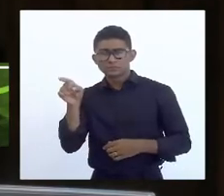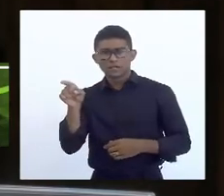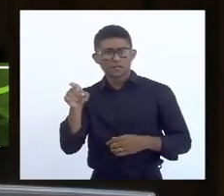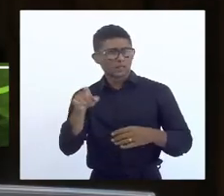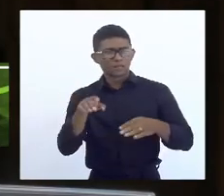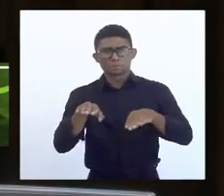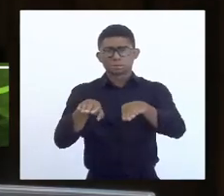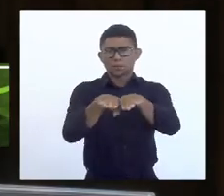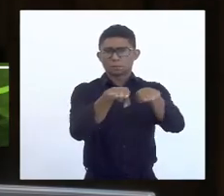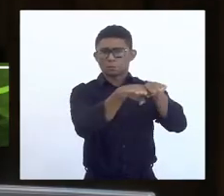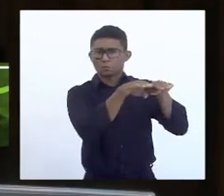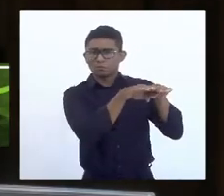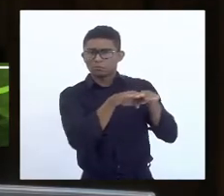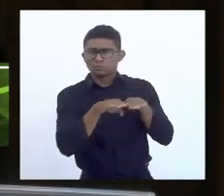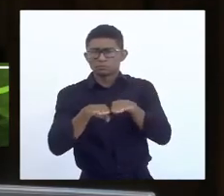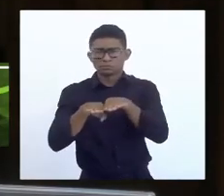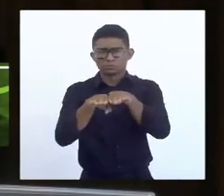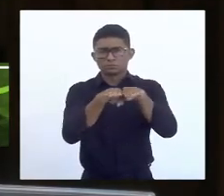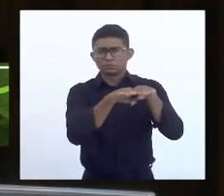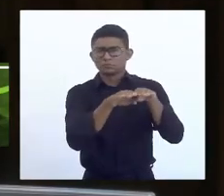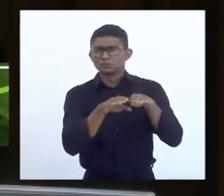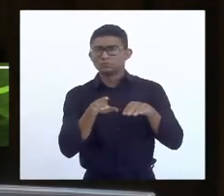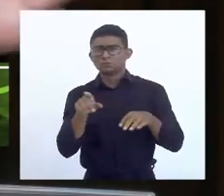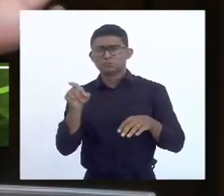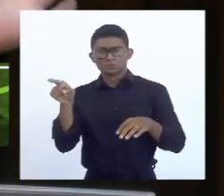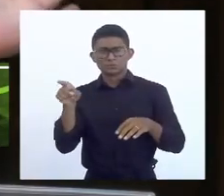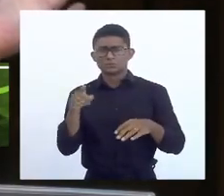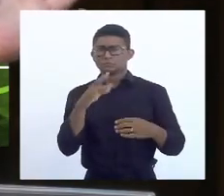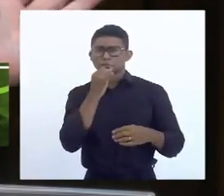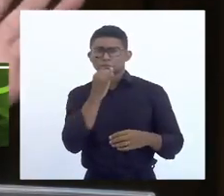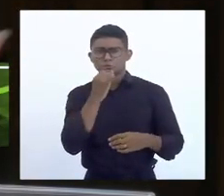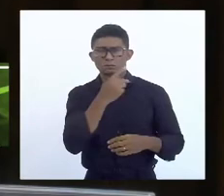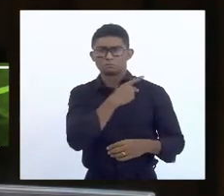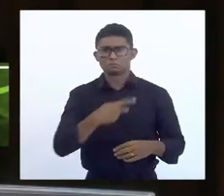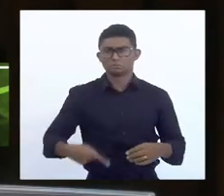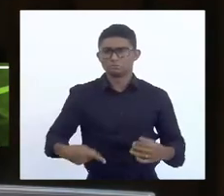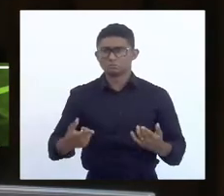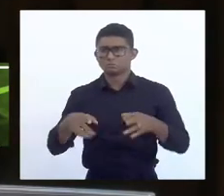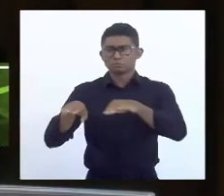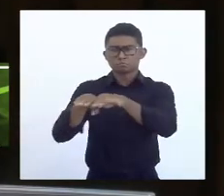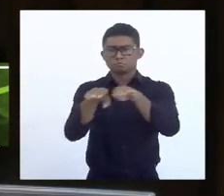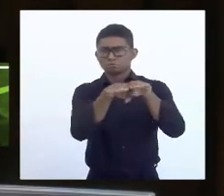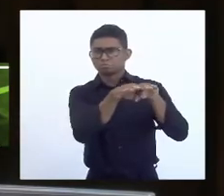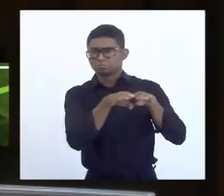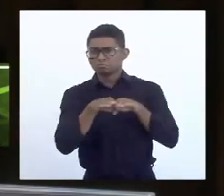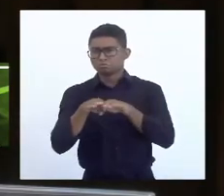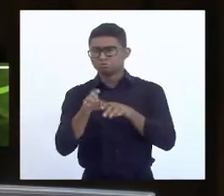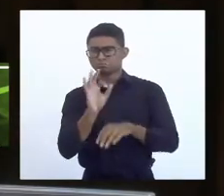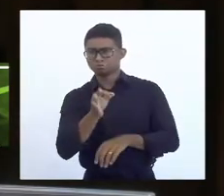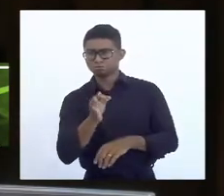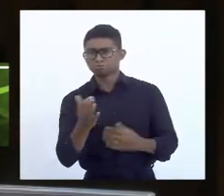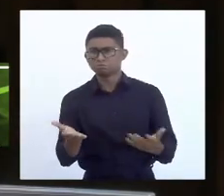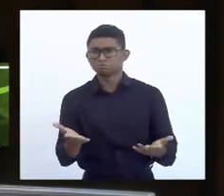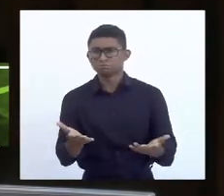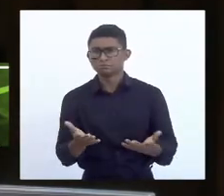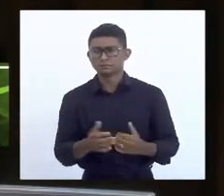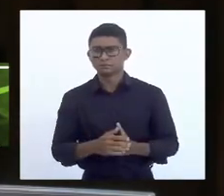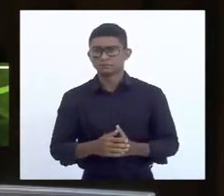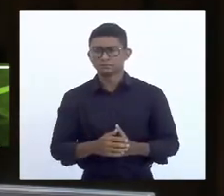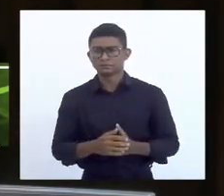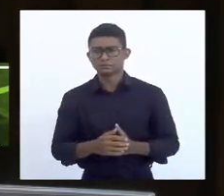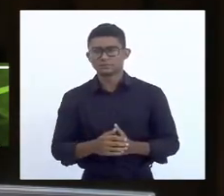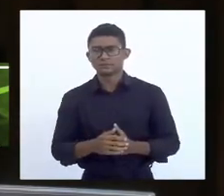quadros políticos grandes, aí, presidenciáveis, para usar esse termo, né, do Brasil. Então, estou dizendo isso por